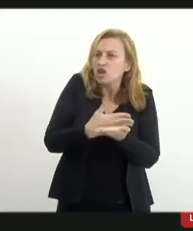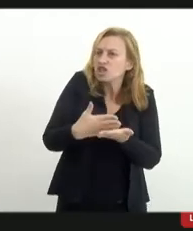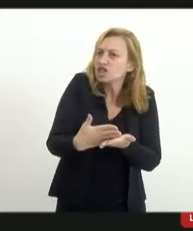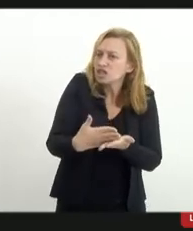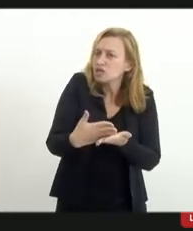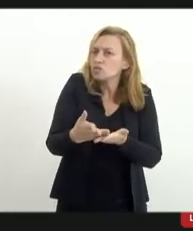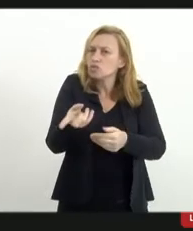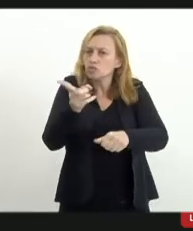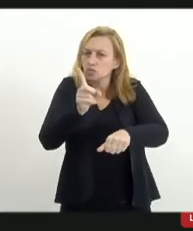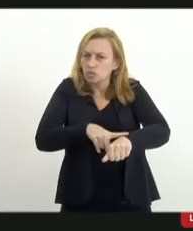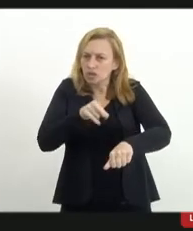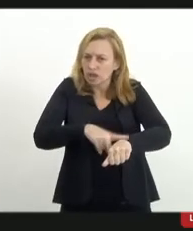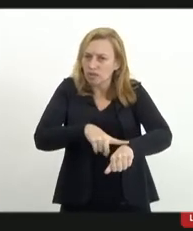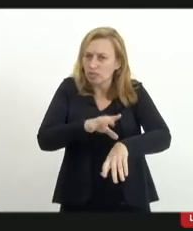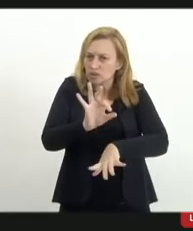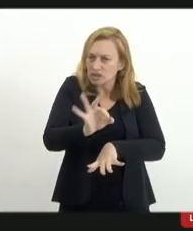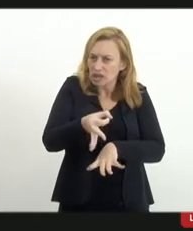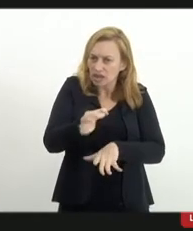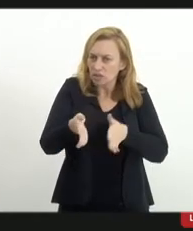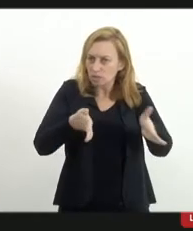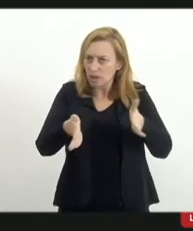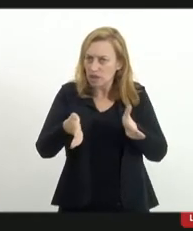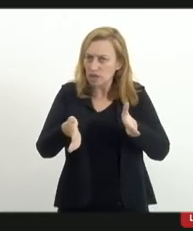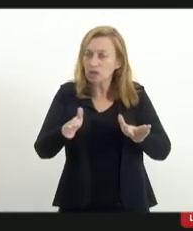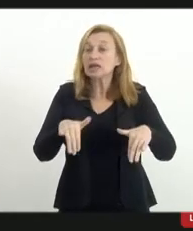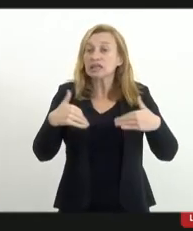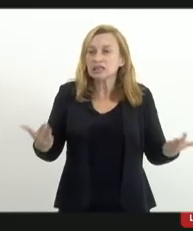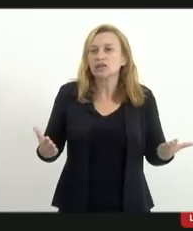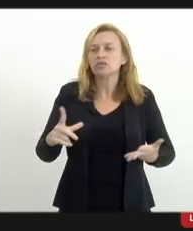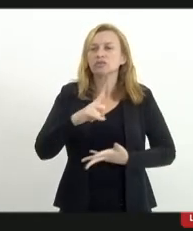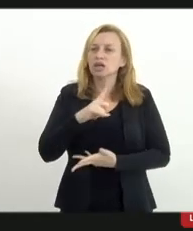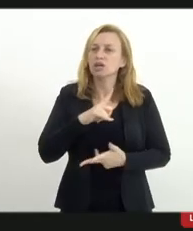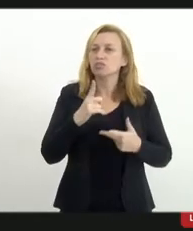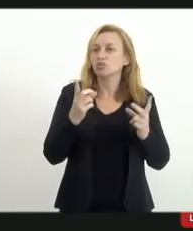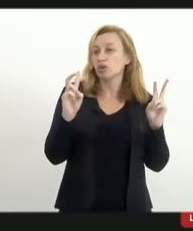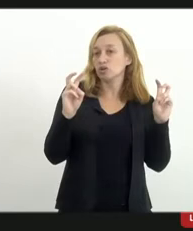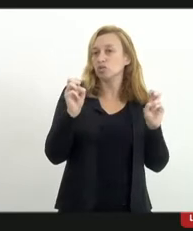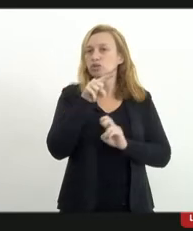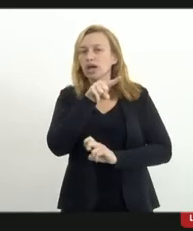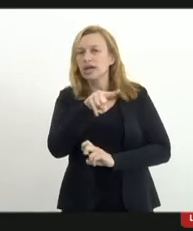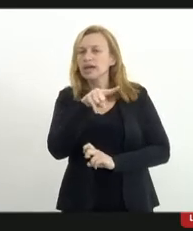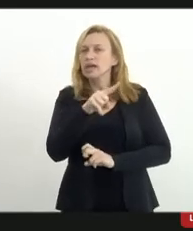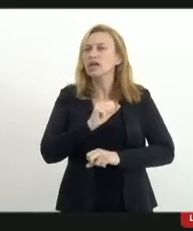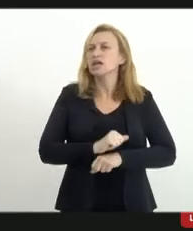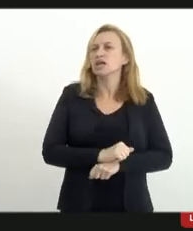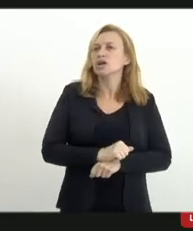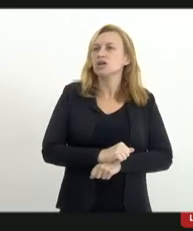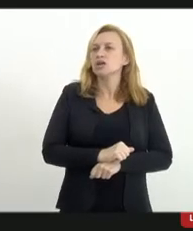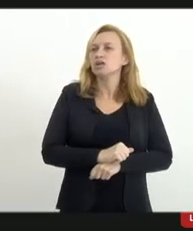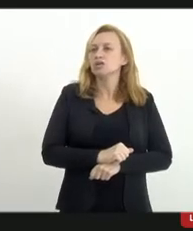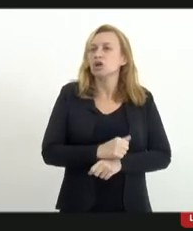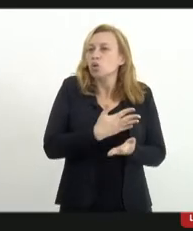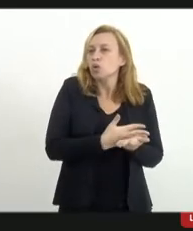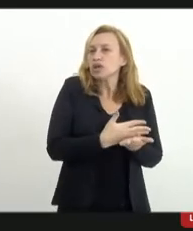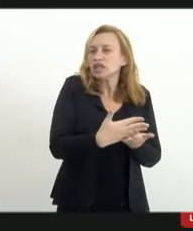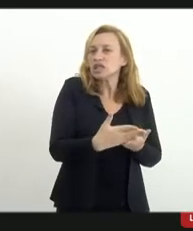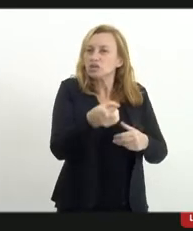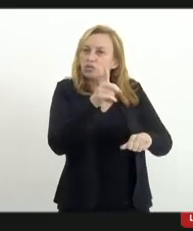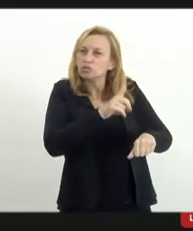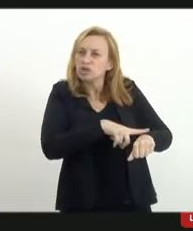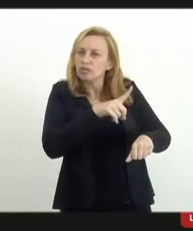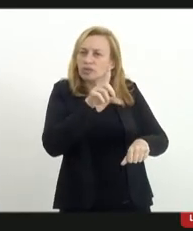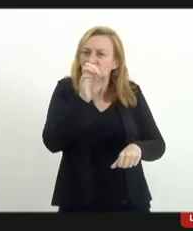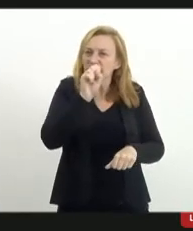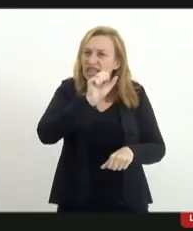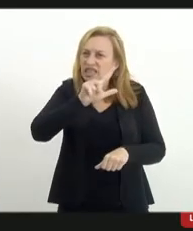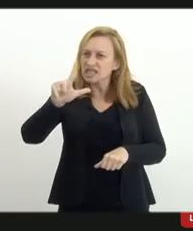prazo decadencial. Então, nós temos aí uma situação em que o início do prazo